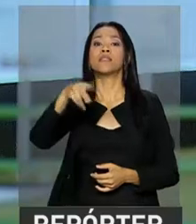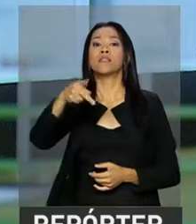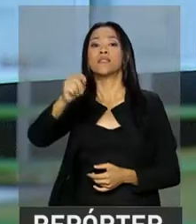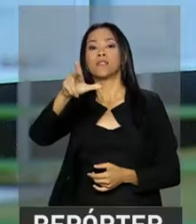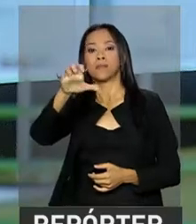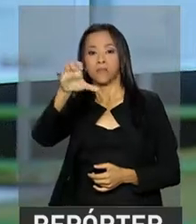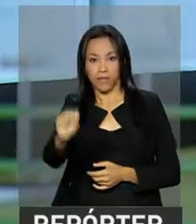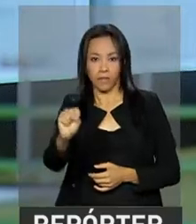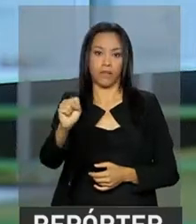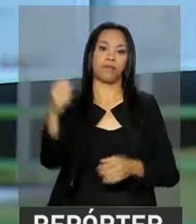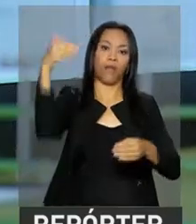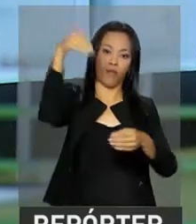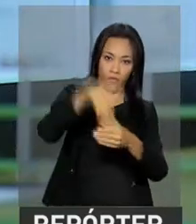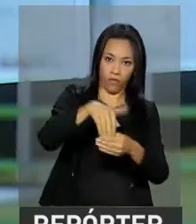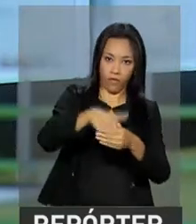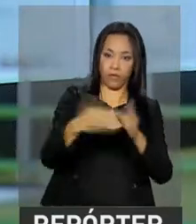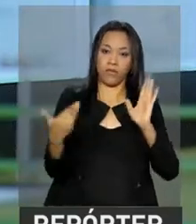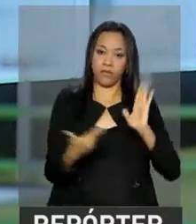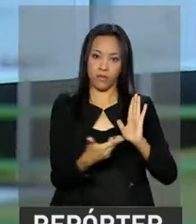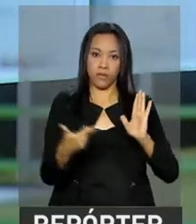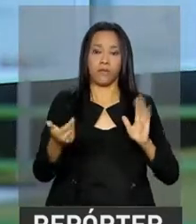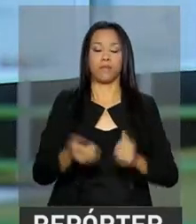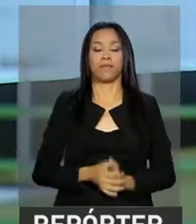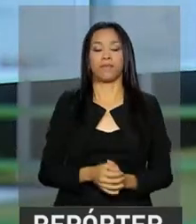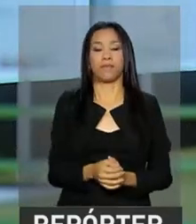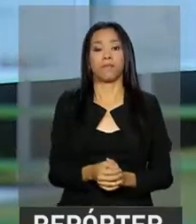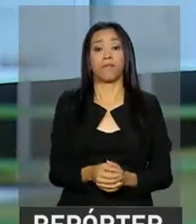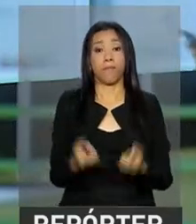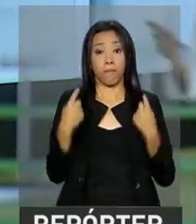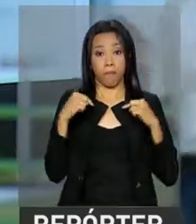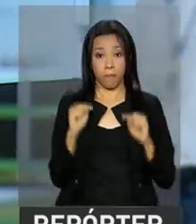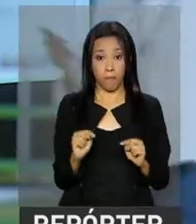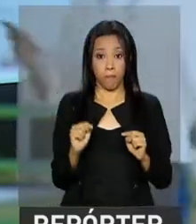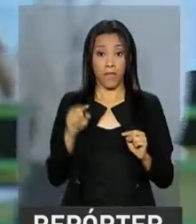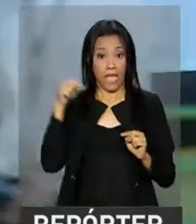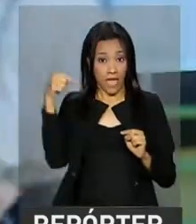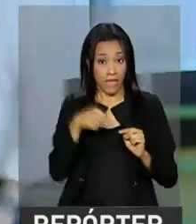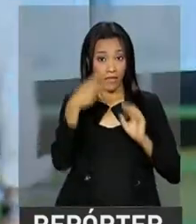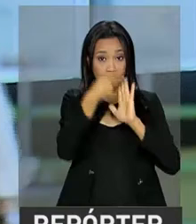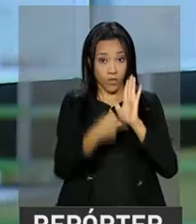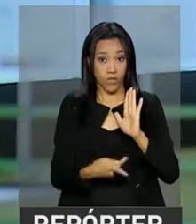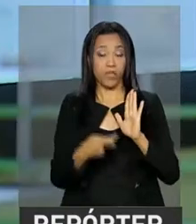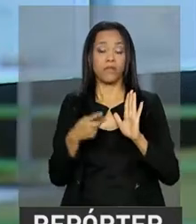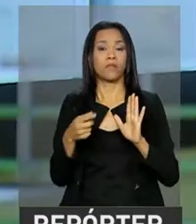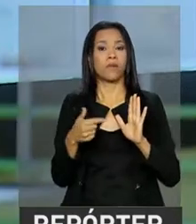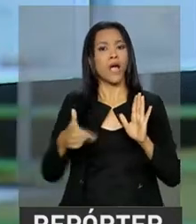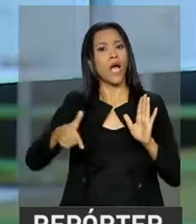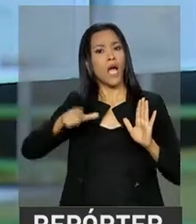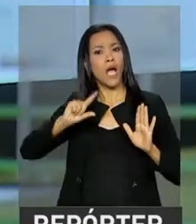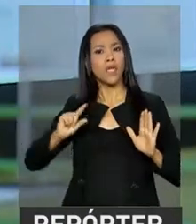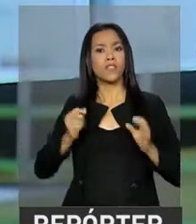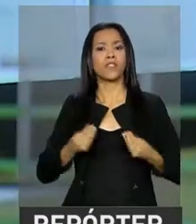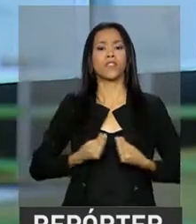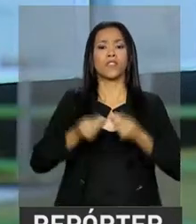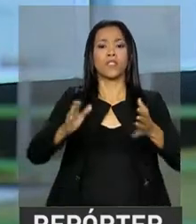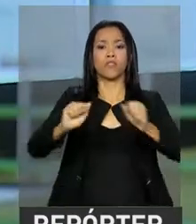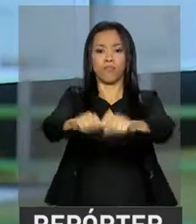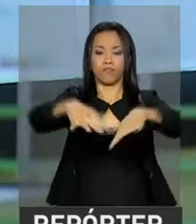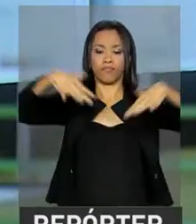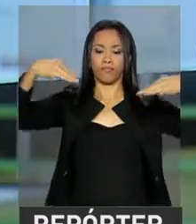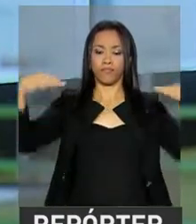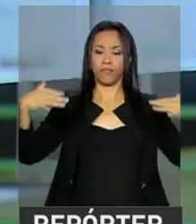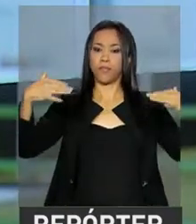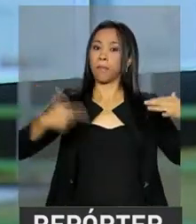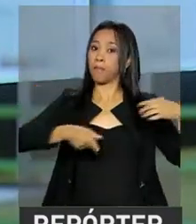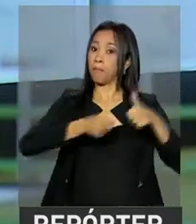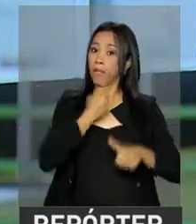que votam em caso da ausência dos titulares esse projeto também antes de ir a plenário precisa passar pela como a